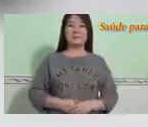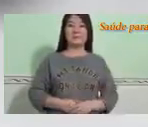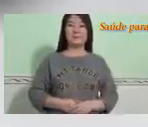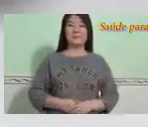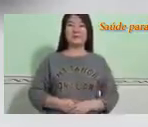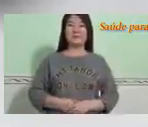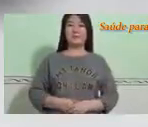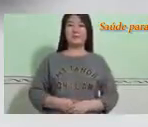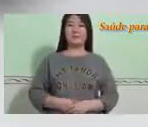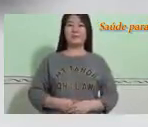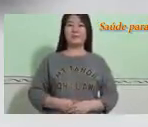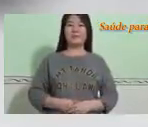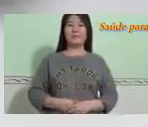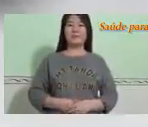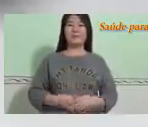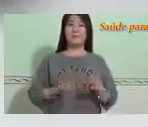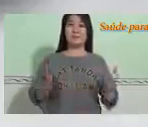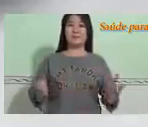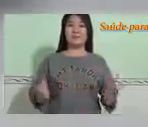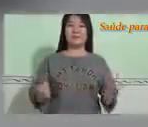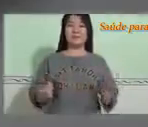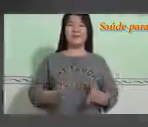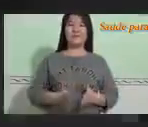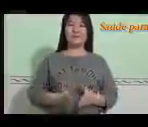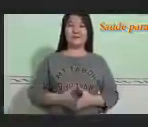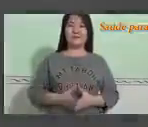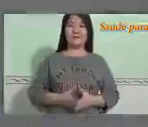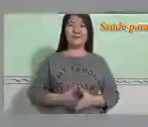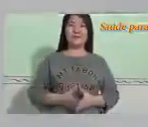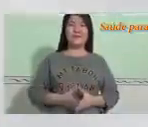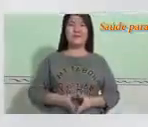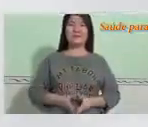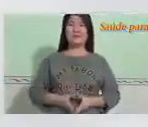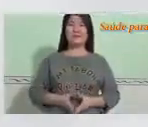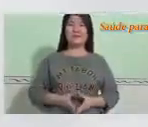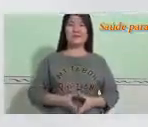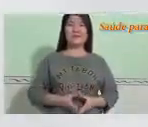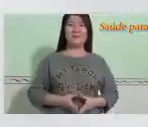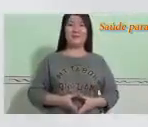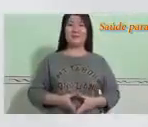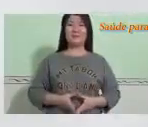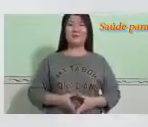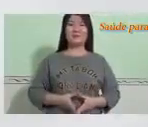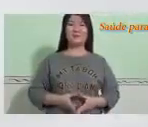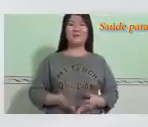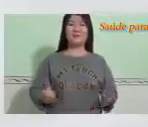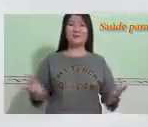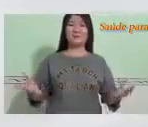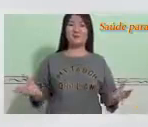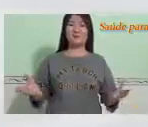As complicações da fibrose cística interferem principalmente no sistema respiratório, digestivo e